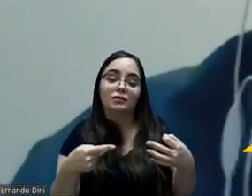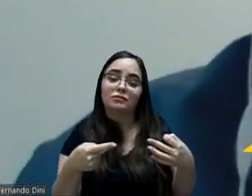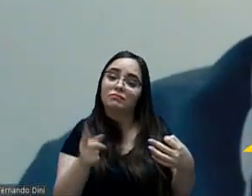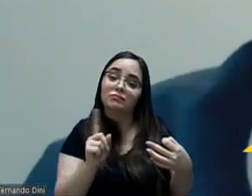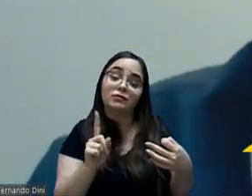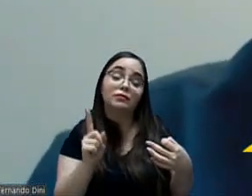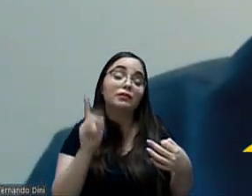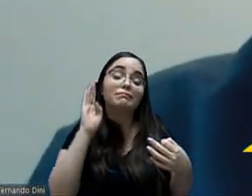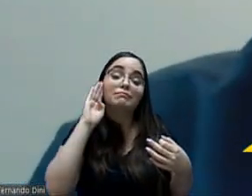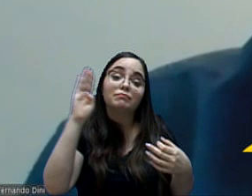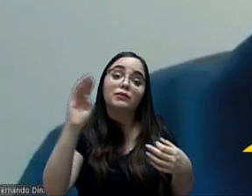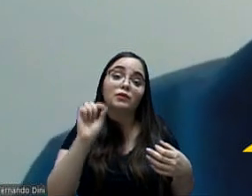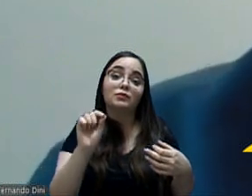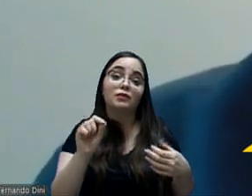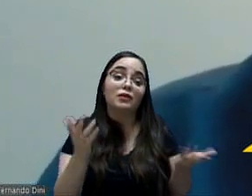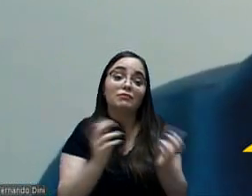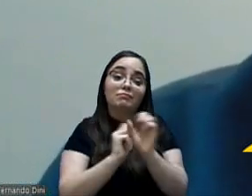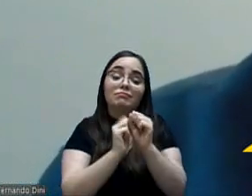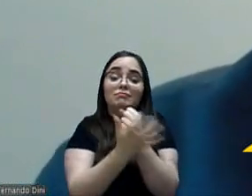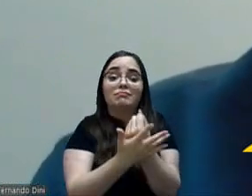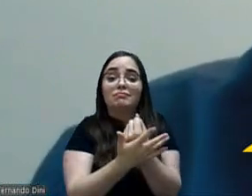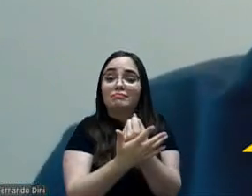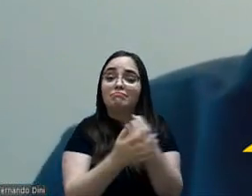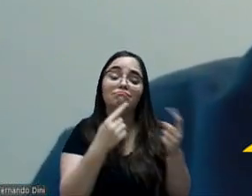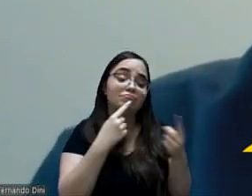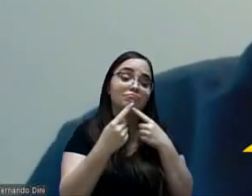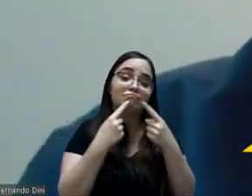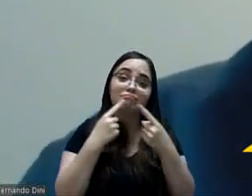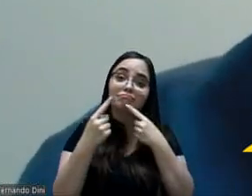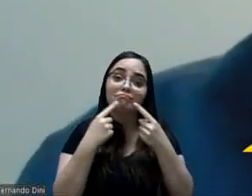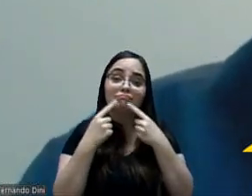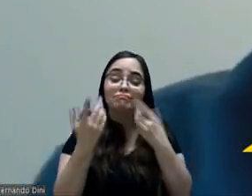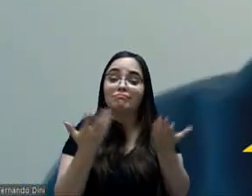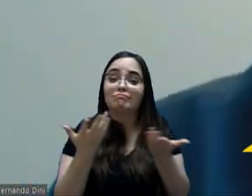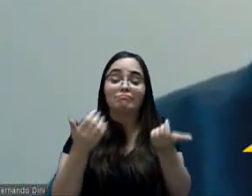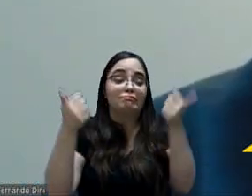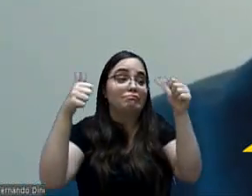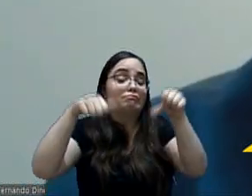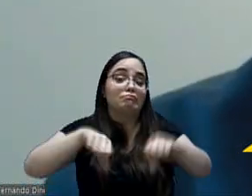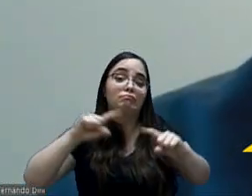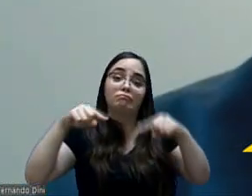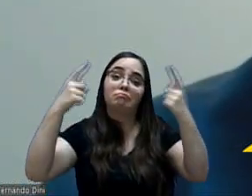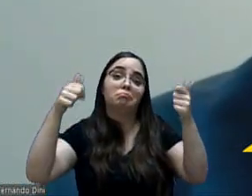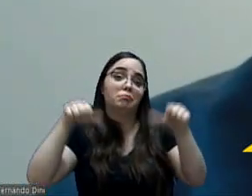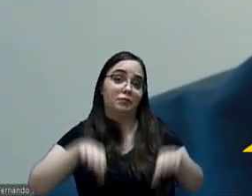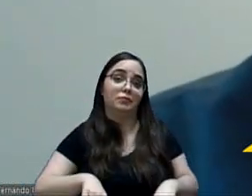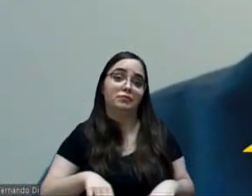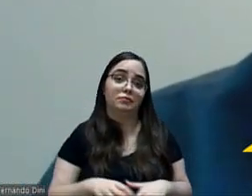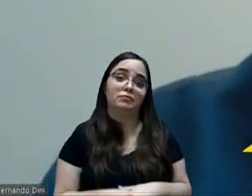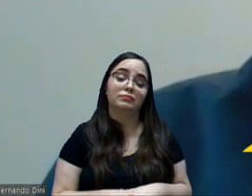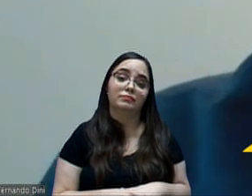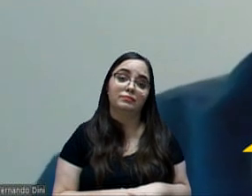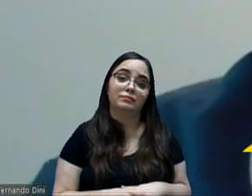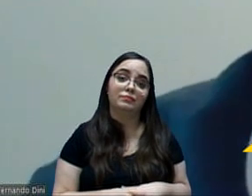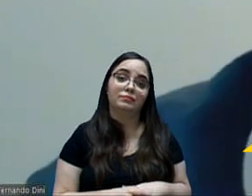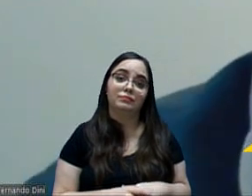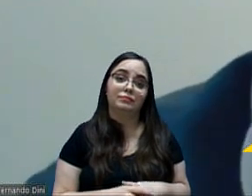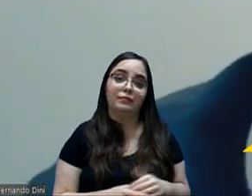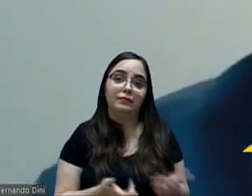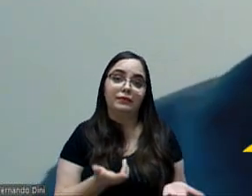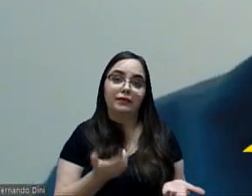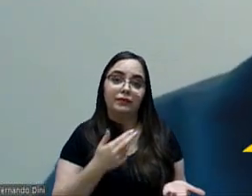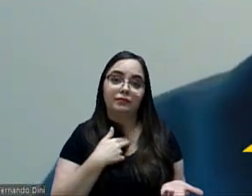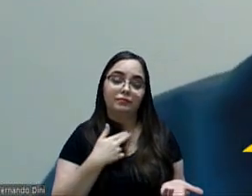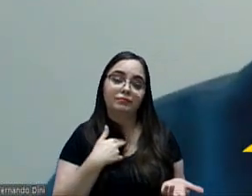é discutir esse momento pandêmico e desastroso que nós estamos vivendo. Não posso deixar